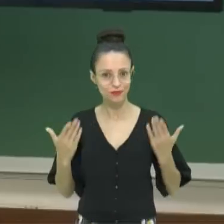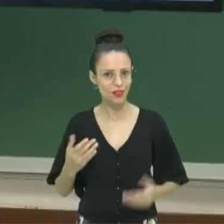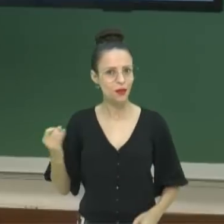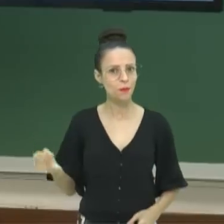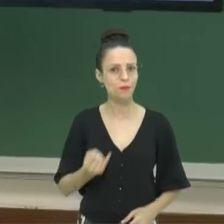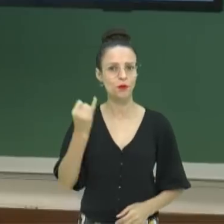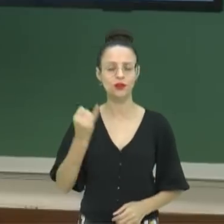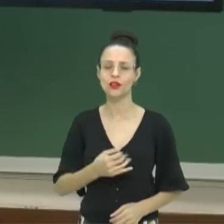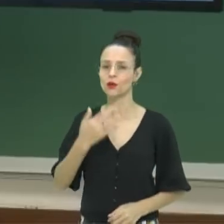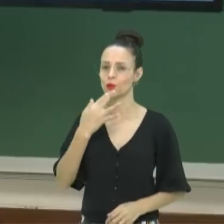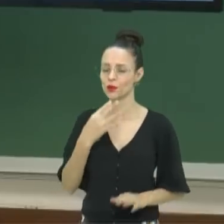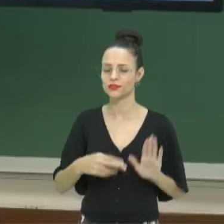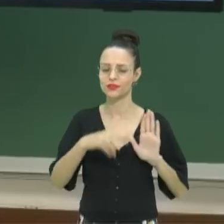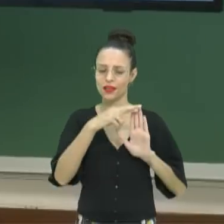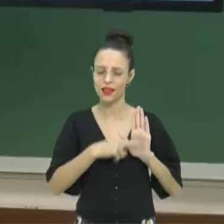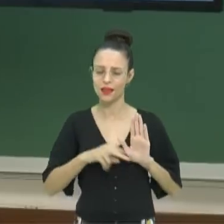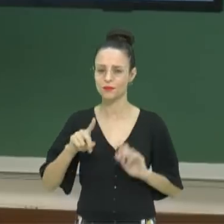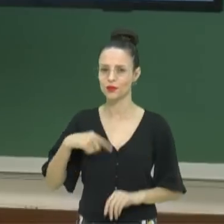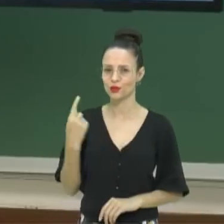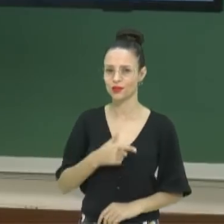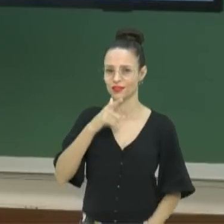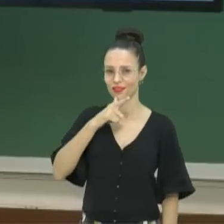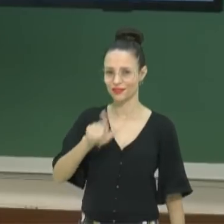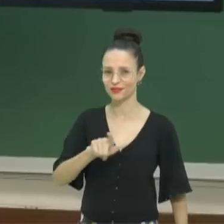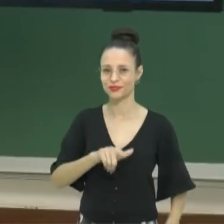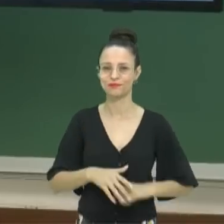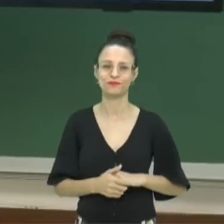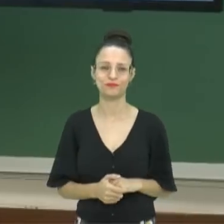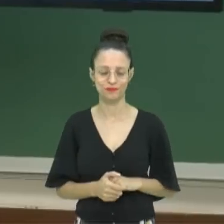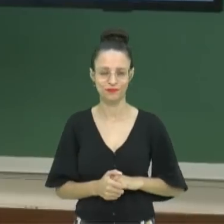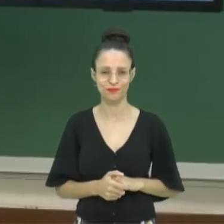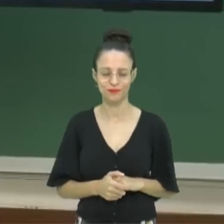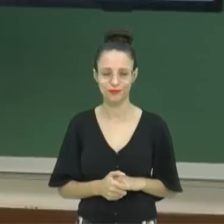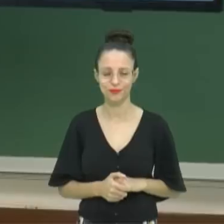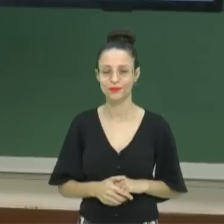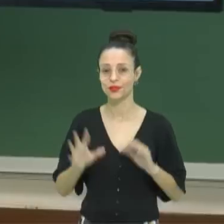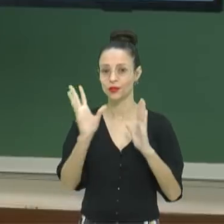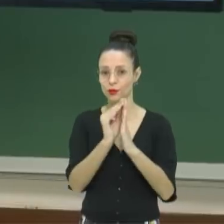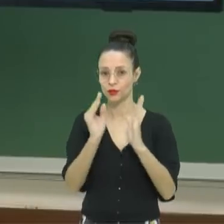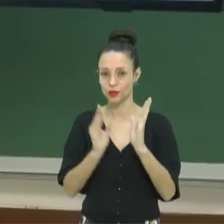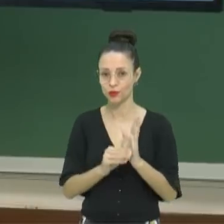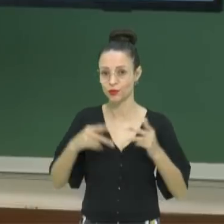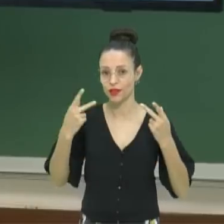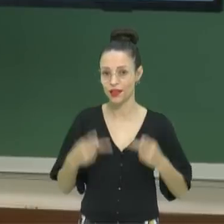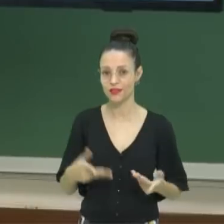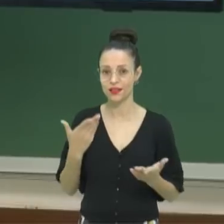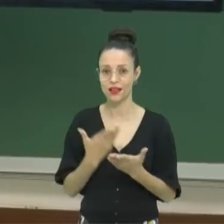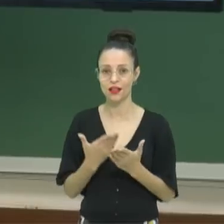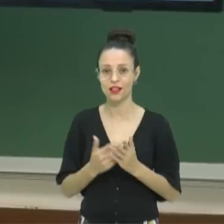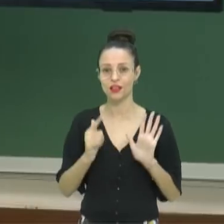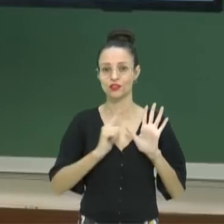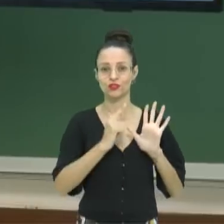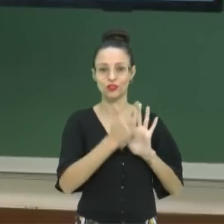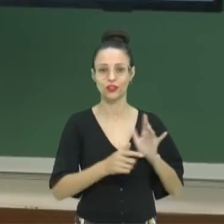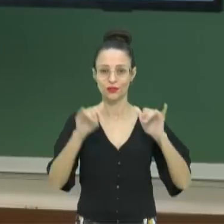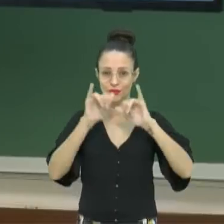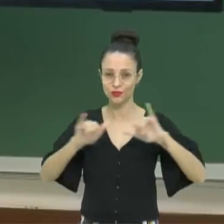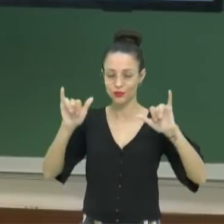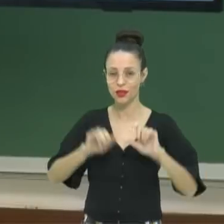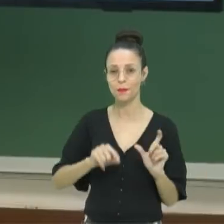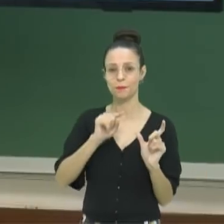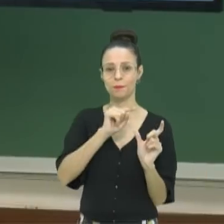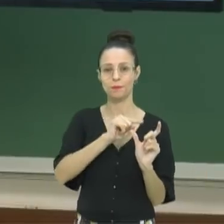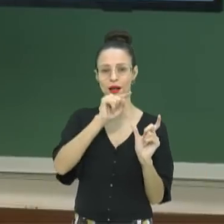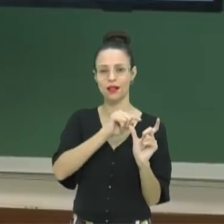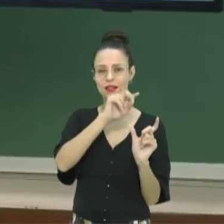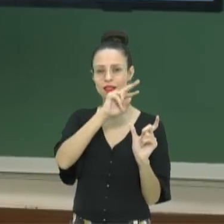importante conhecer as regrinhas do nosso idioma. Conteúdo da aula de hoje, gênero textual notícia, acentuação